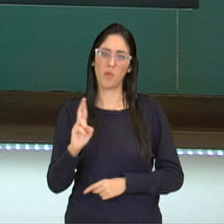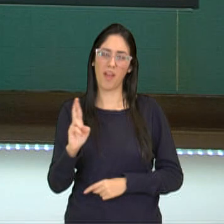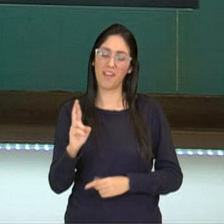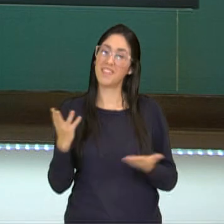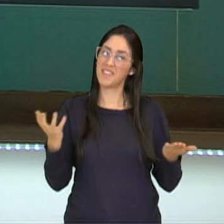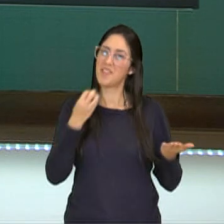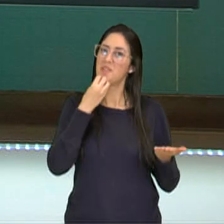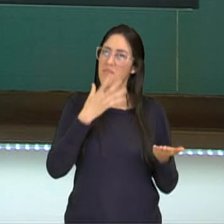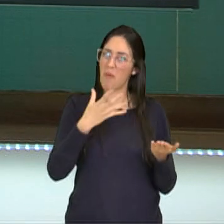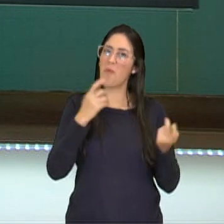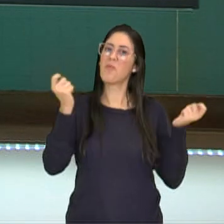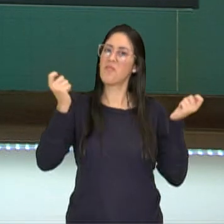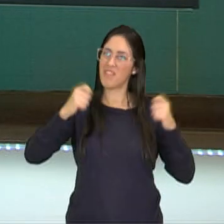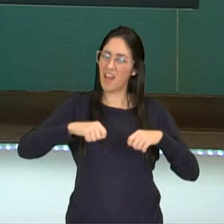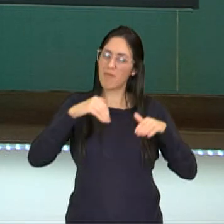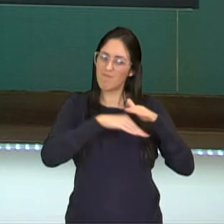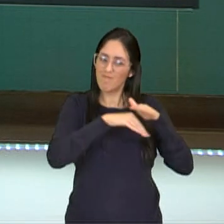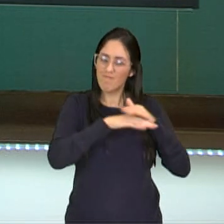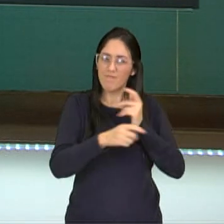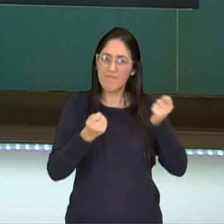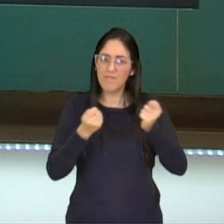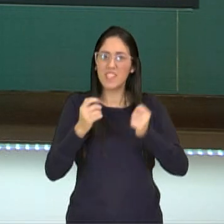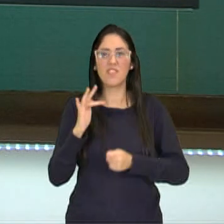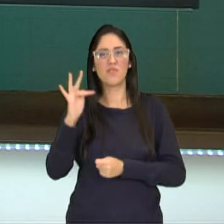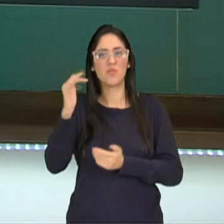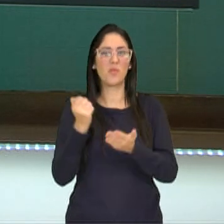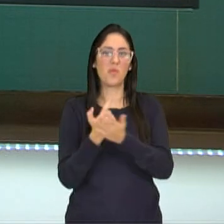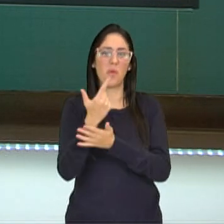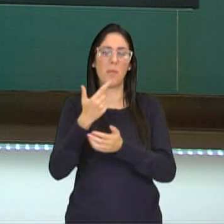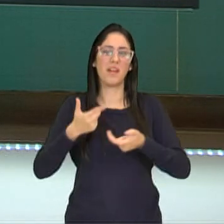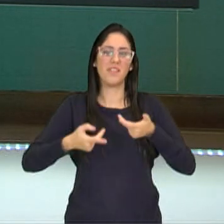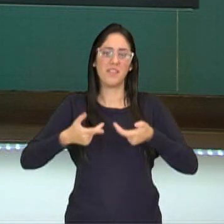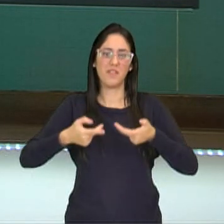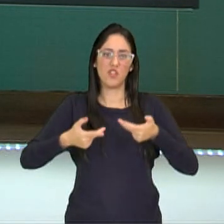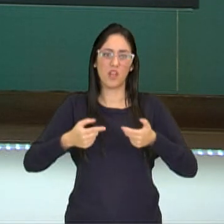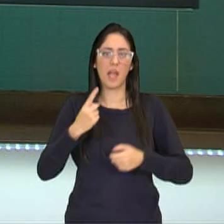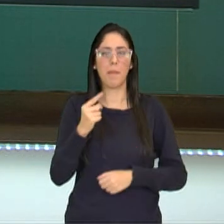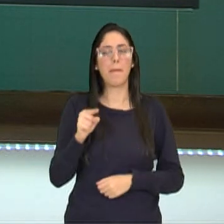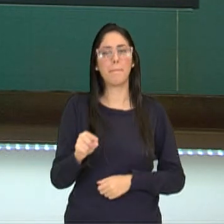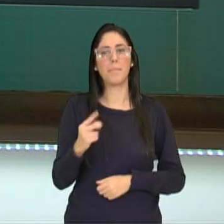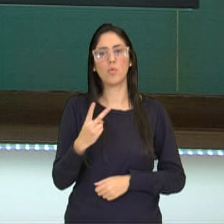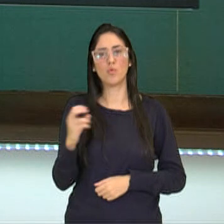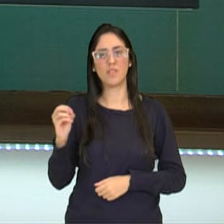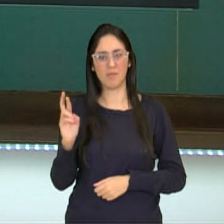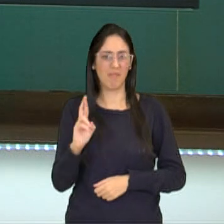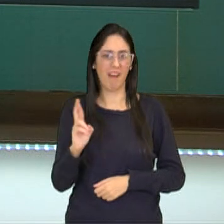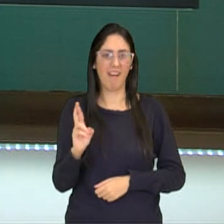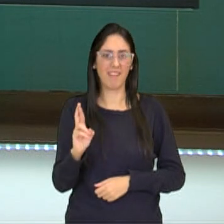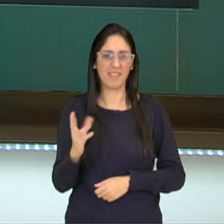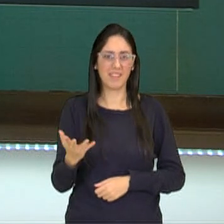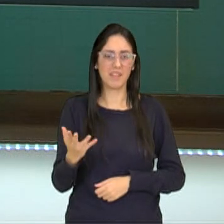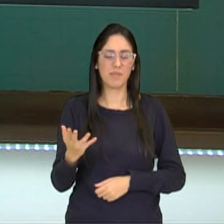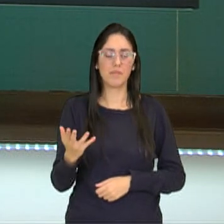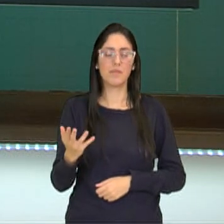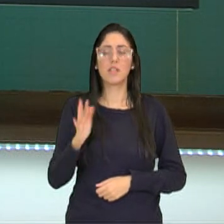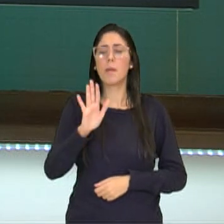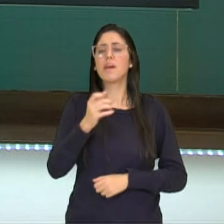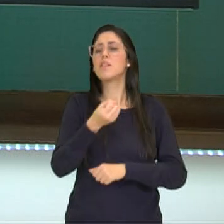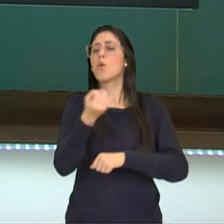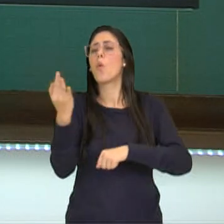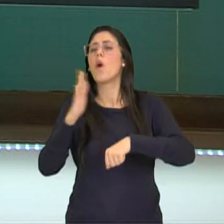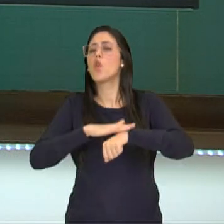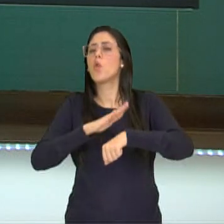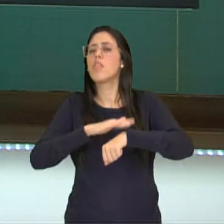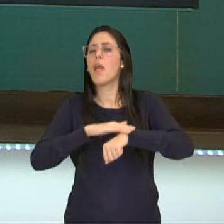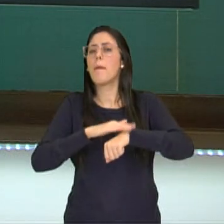já pode atingir aquela meta de comprar aquele videogame que custa 1.200, não é isso? Mas quanto tempo ele vai